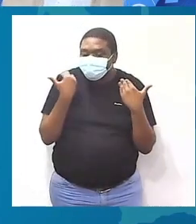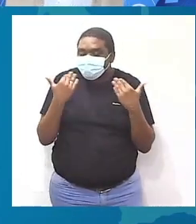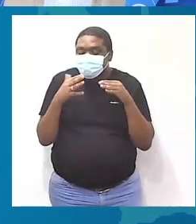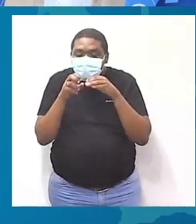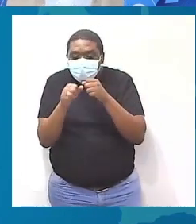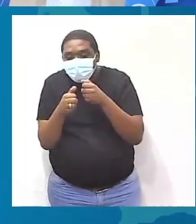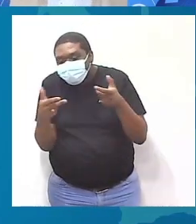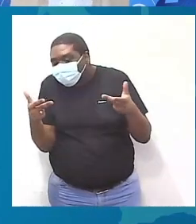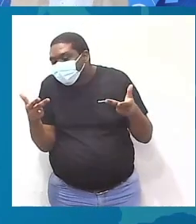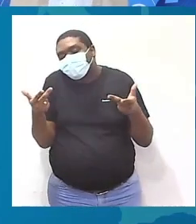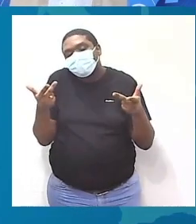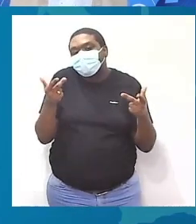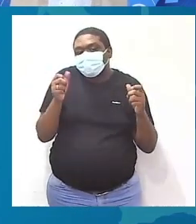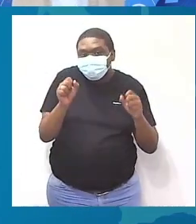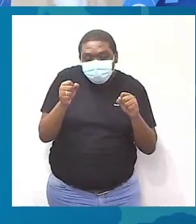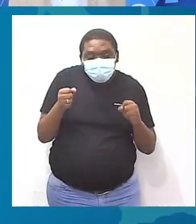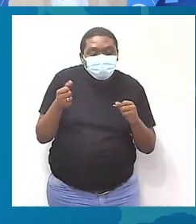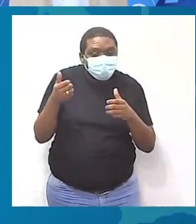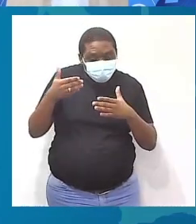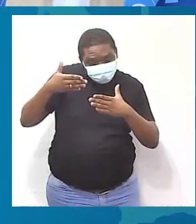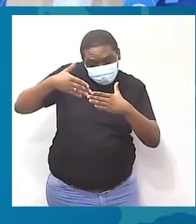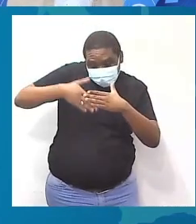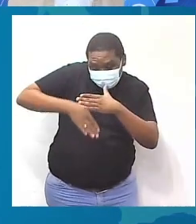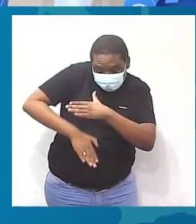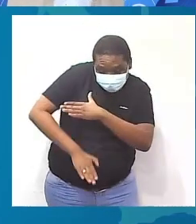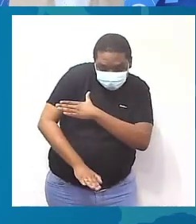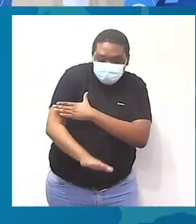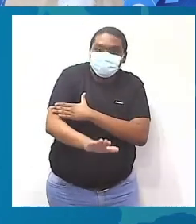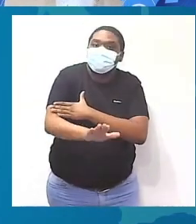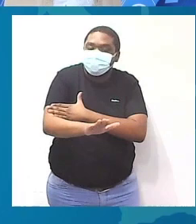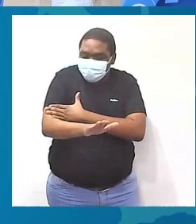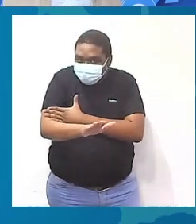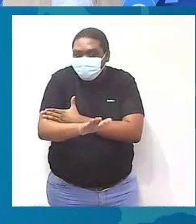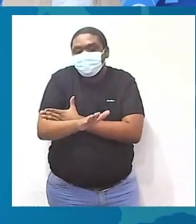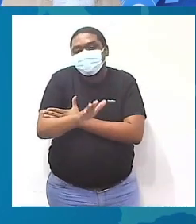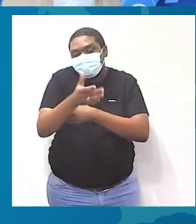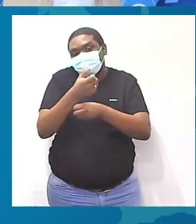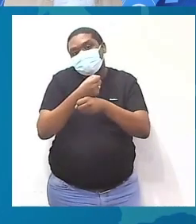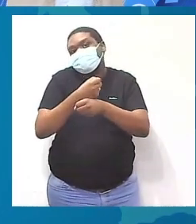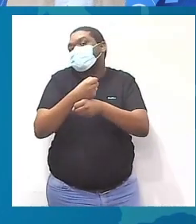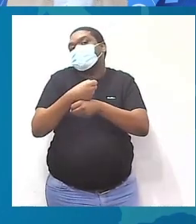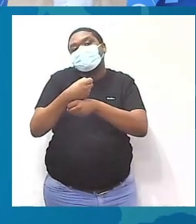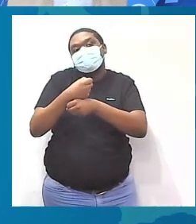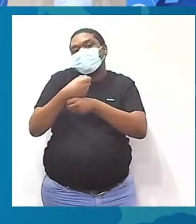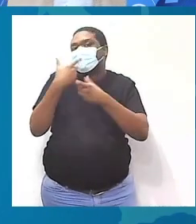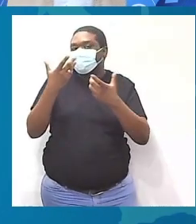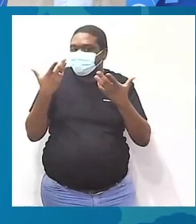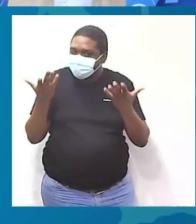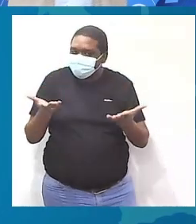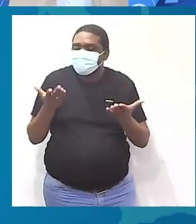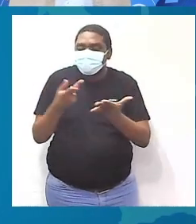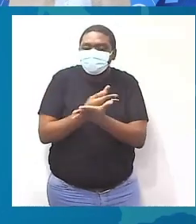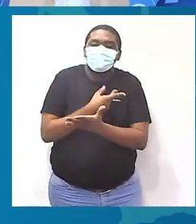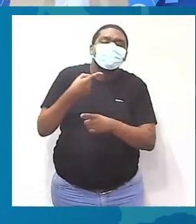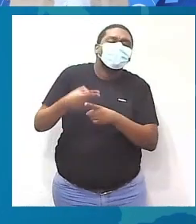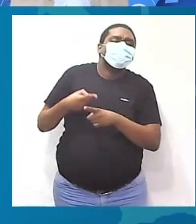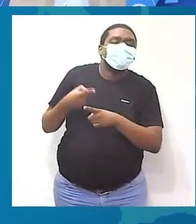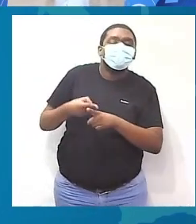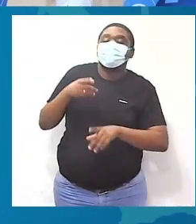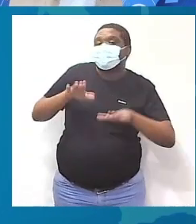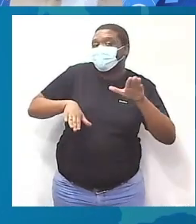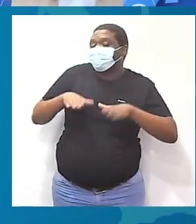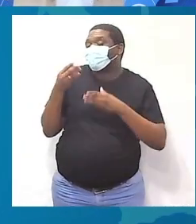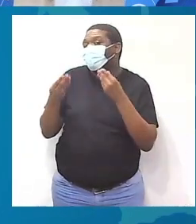ou plantas, eles podem ficar soterrados ali durante esse processo. Isso aí porque pode depender